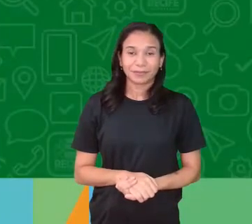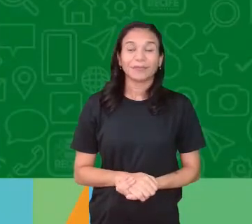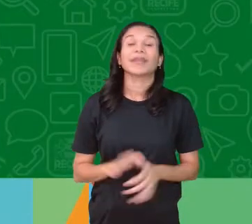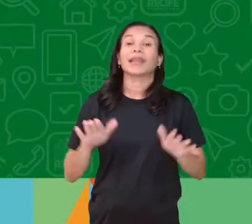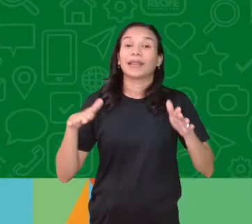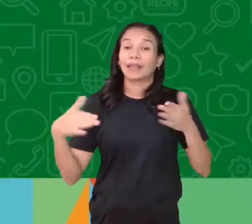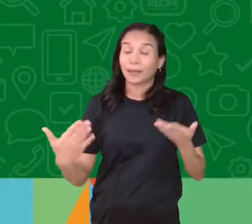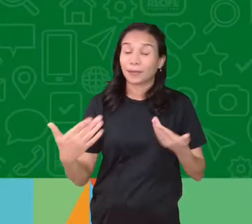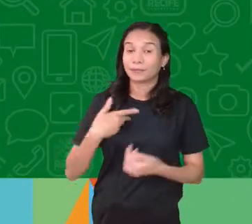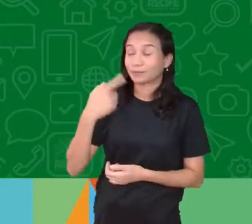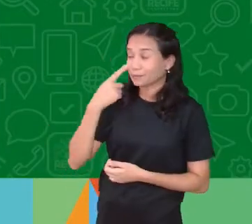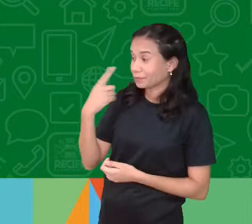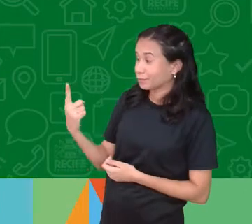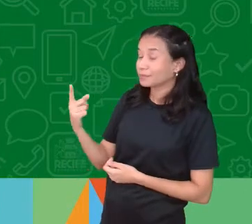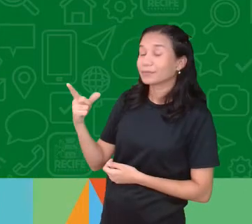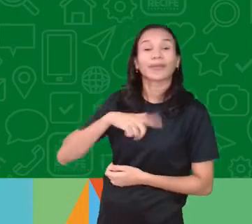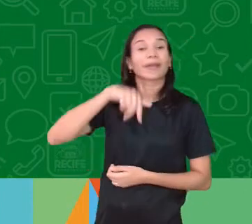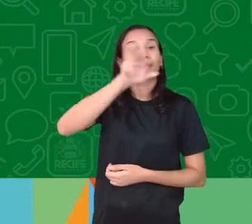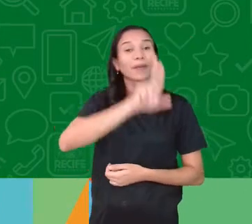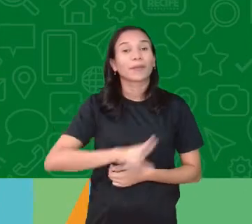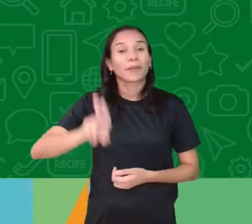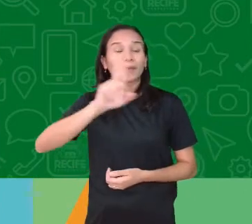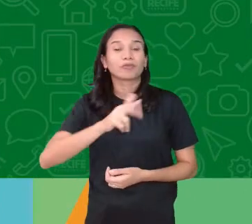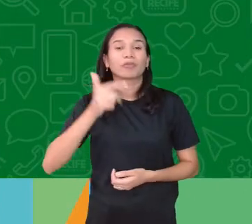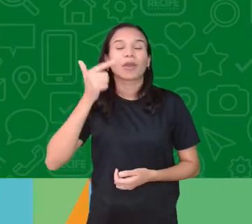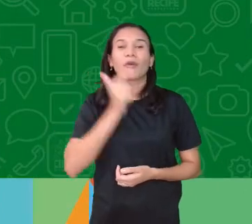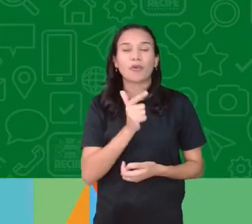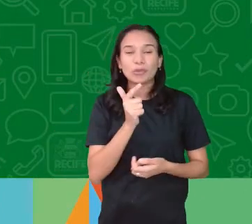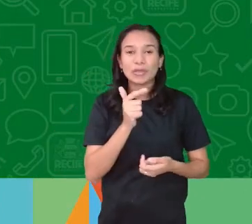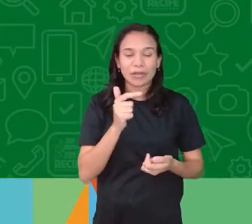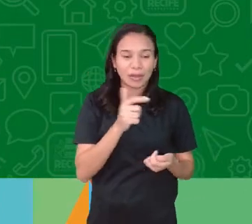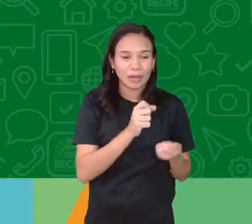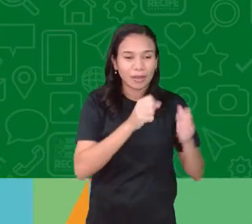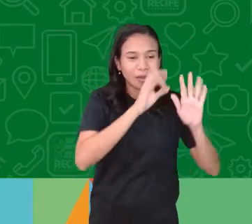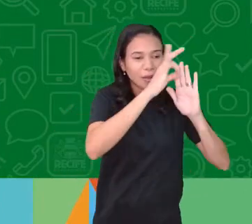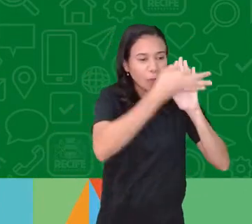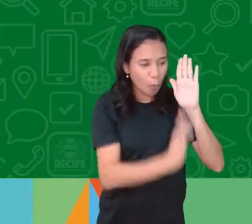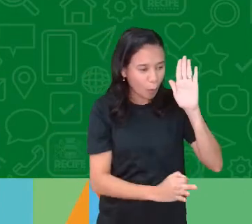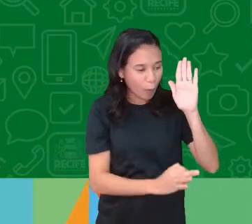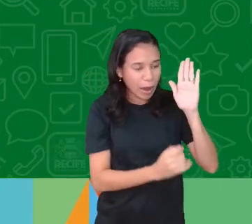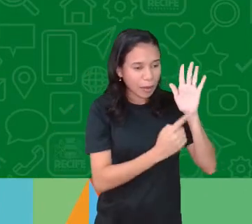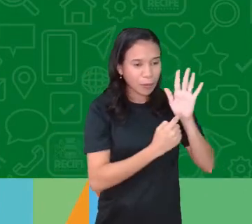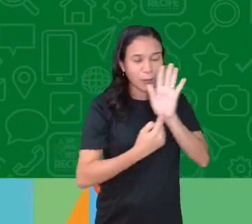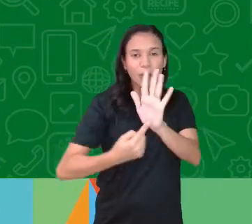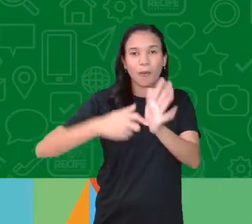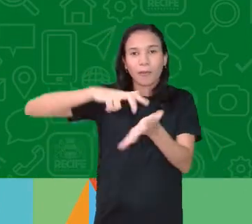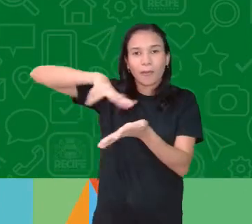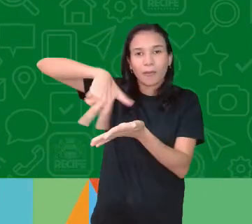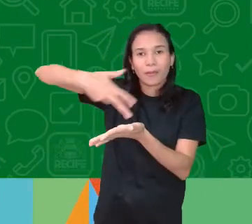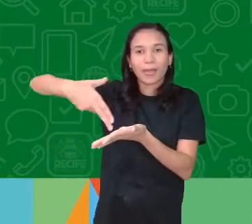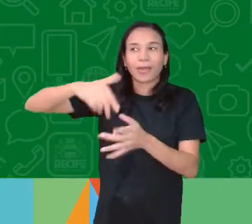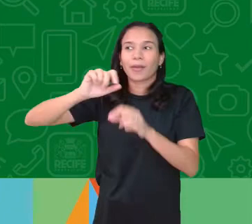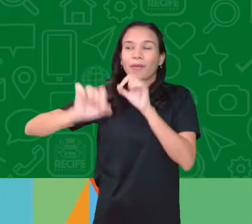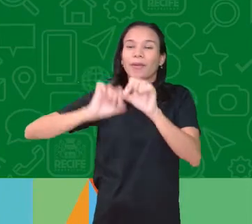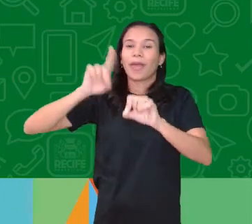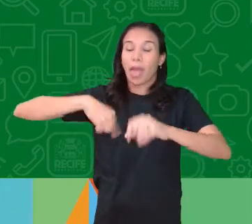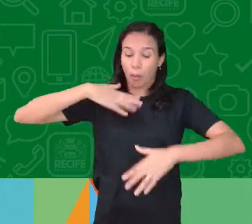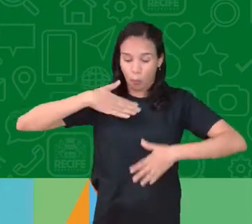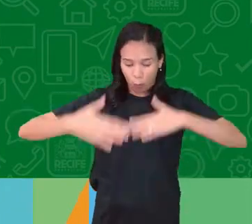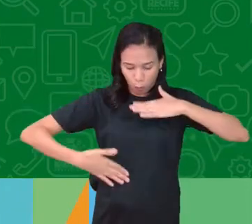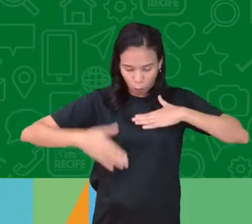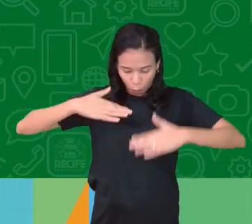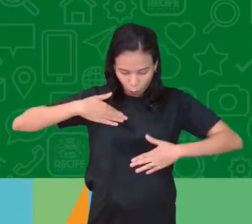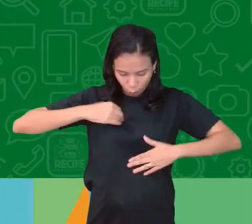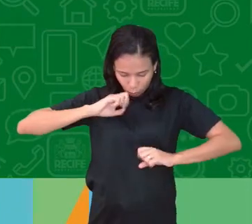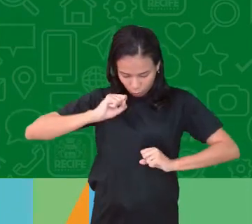Então, a linguagem que é utilizada para contar esse enredo, né, durante um espetáculo de dança, é a linguagem corporal. É através